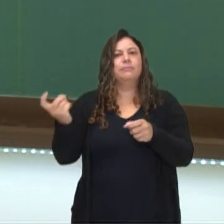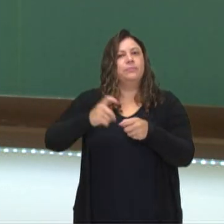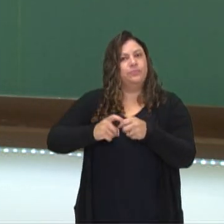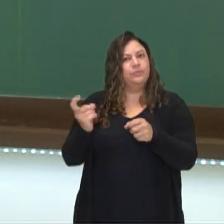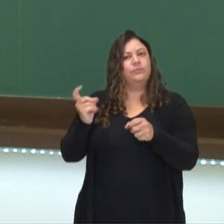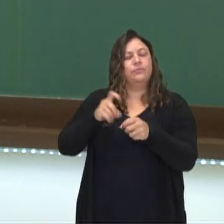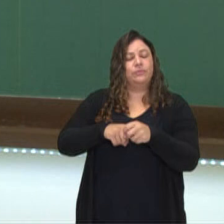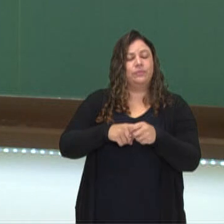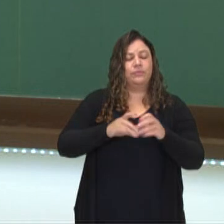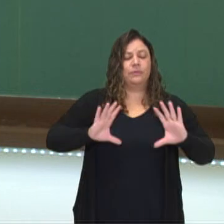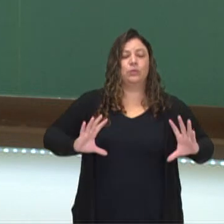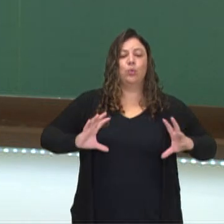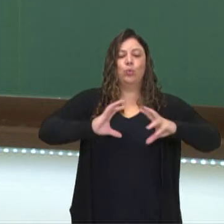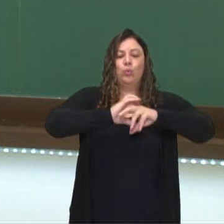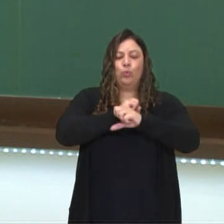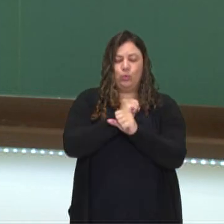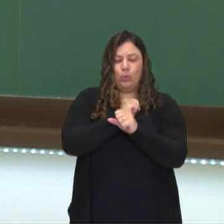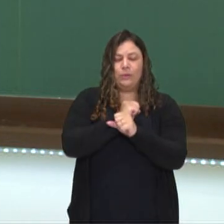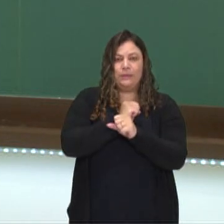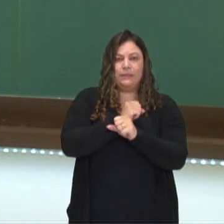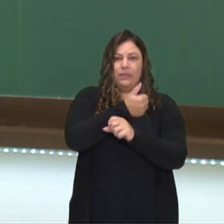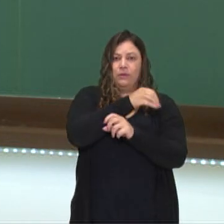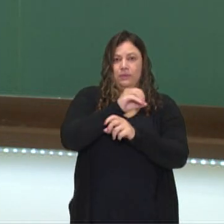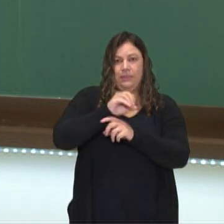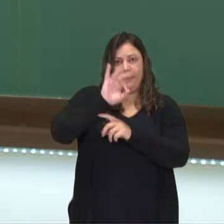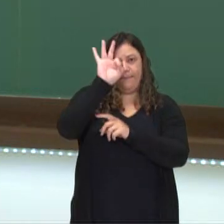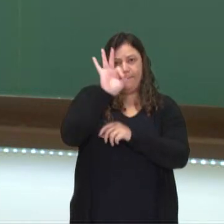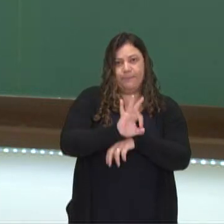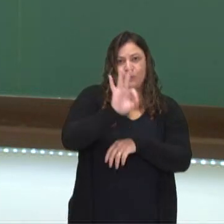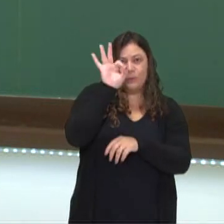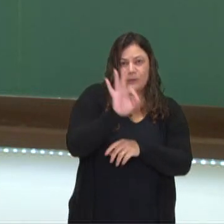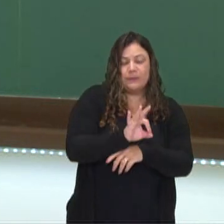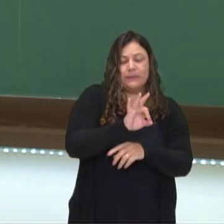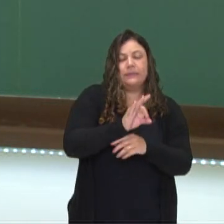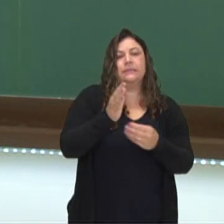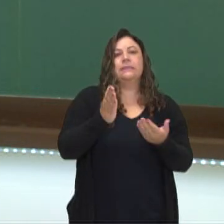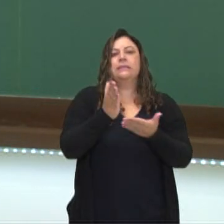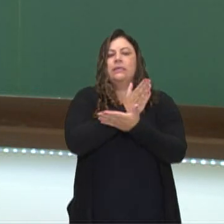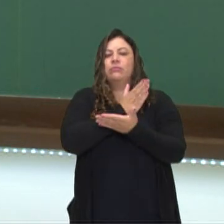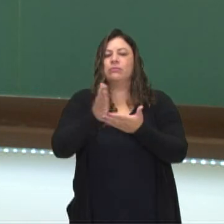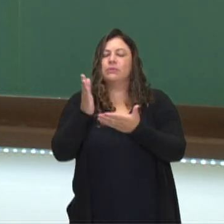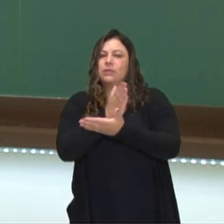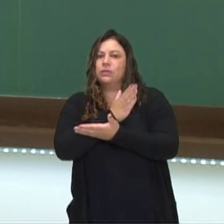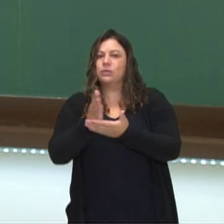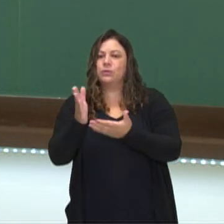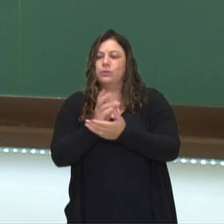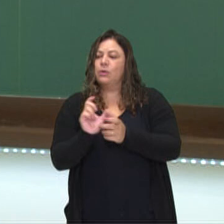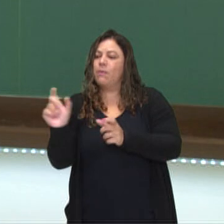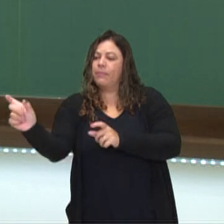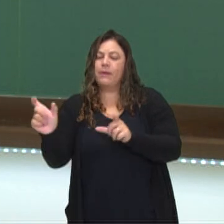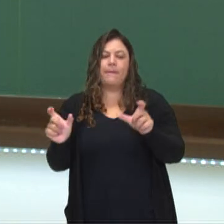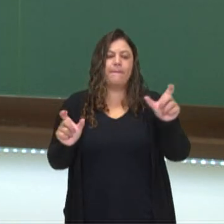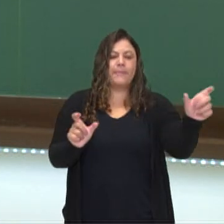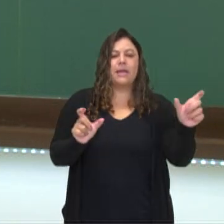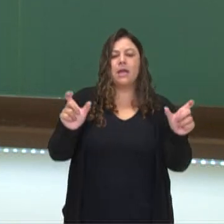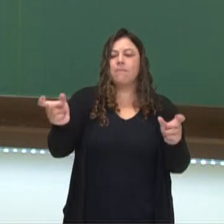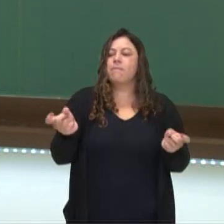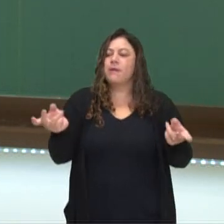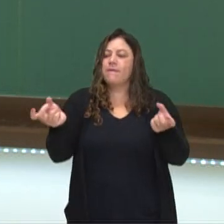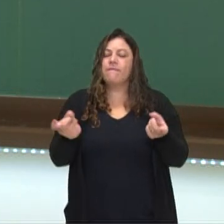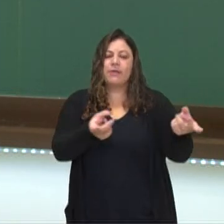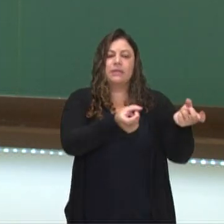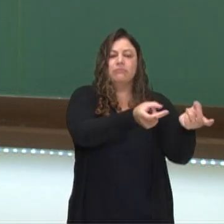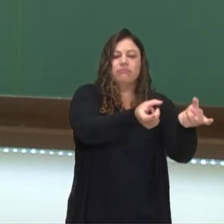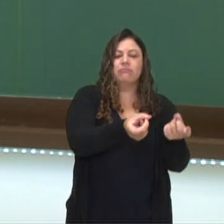das ações dela, das partes dela, que seria o 100%, ela está destinando uma parte e colocando à venda